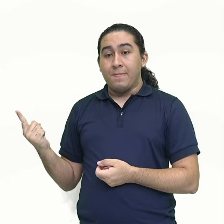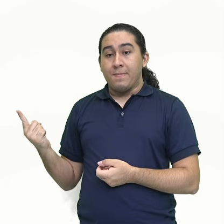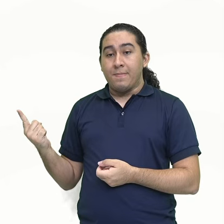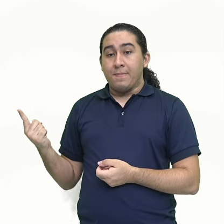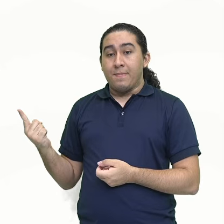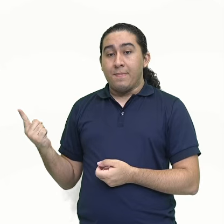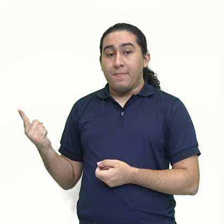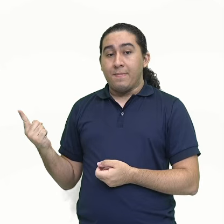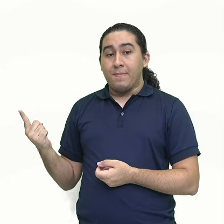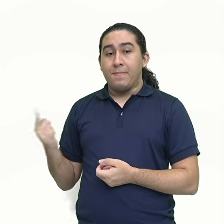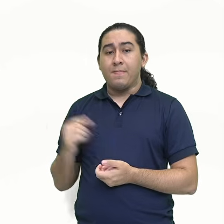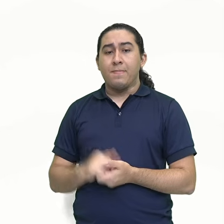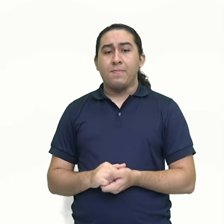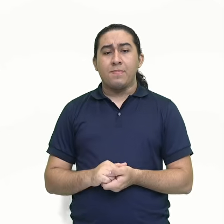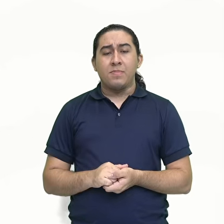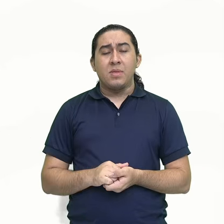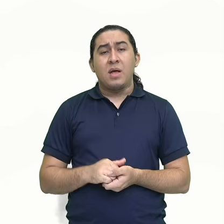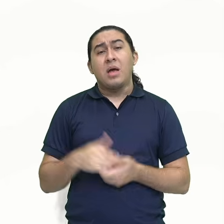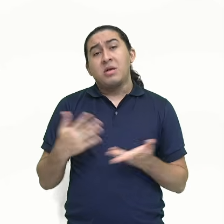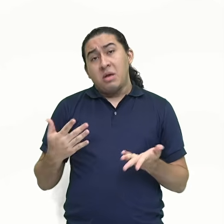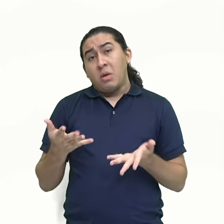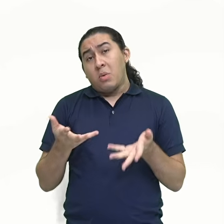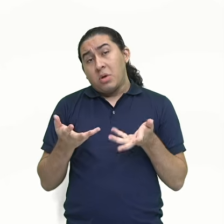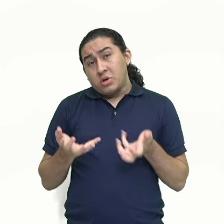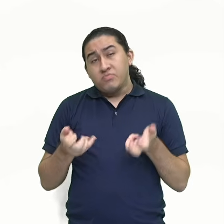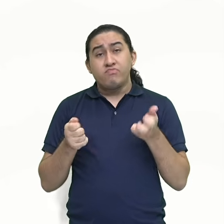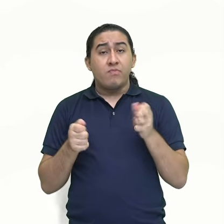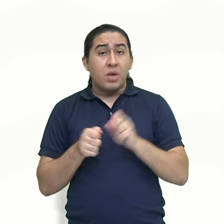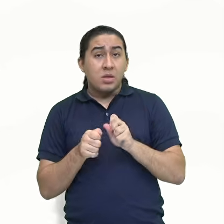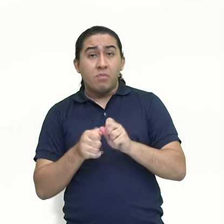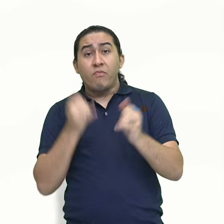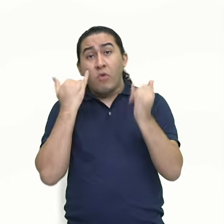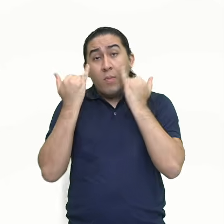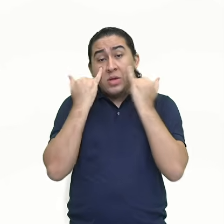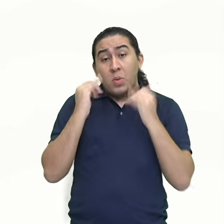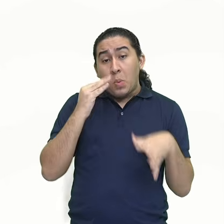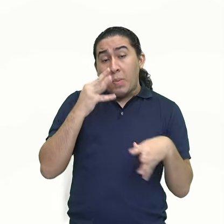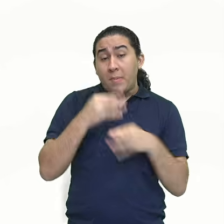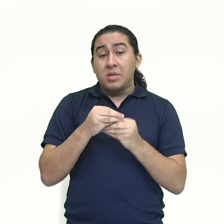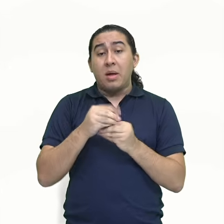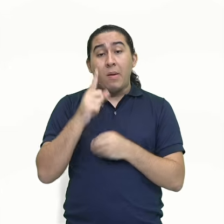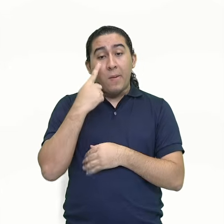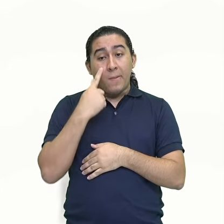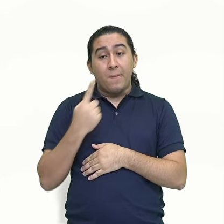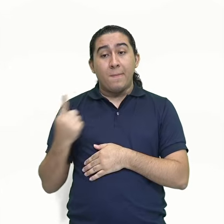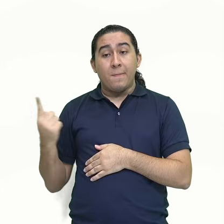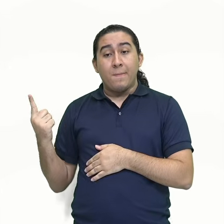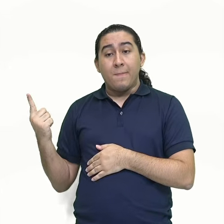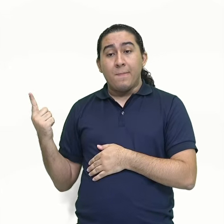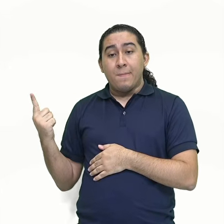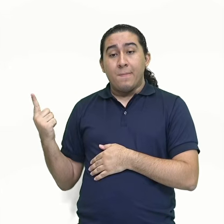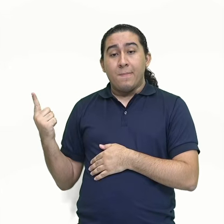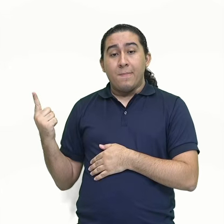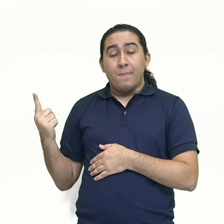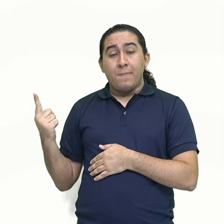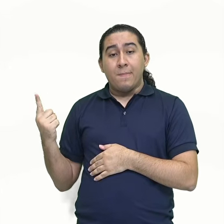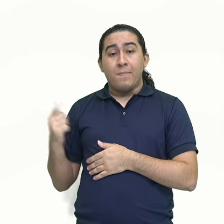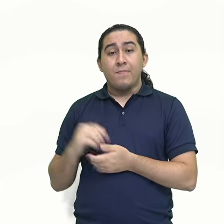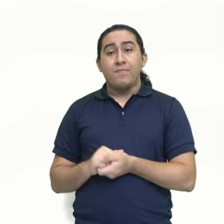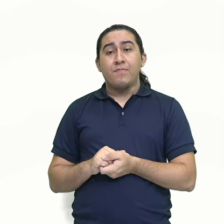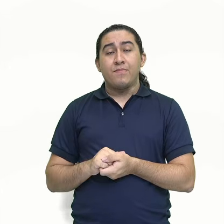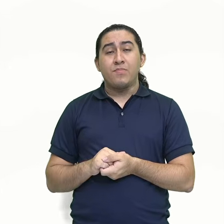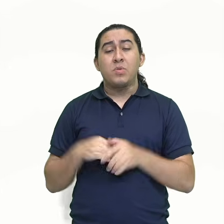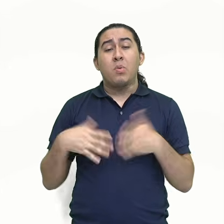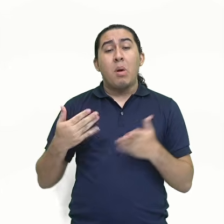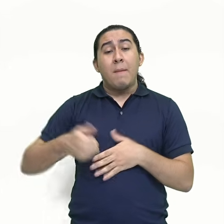projeto dessa praça. Aí eu quis dar mais uma informação, que é arquiteto. Veja aqui, qual é a primeira dica que é